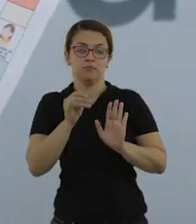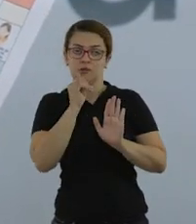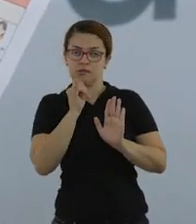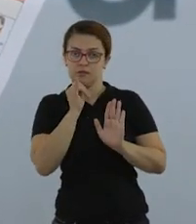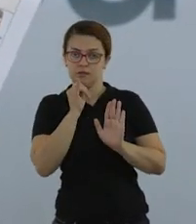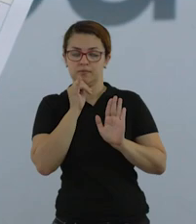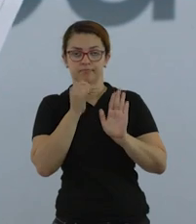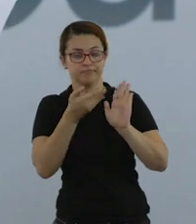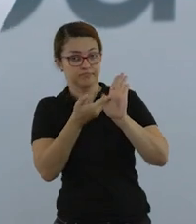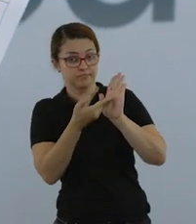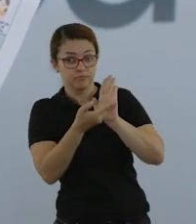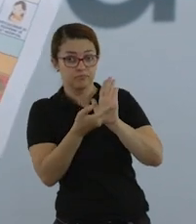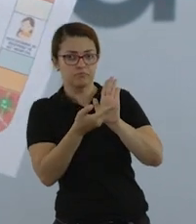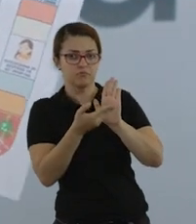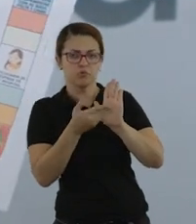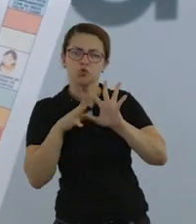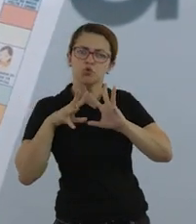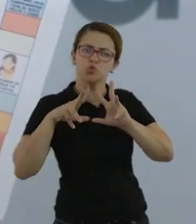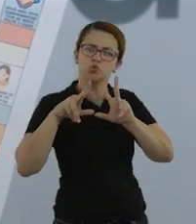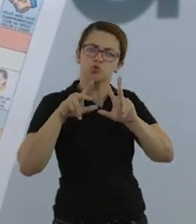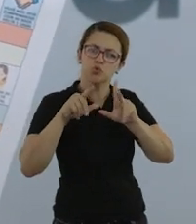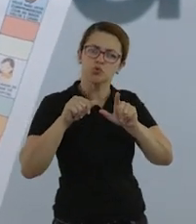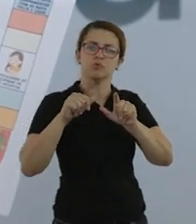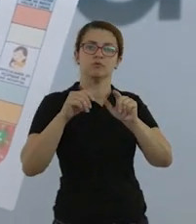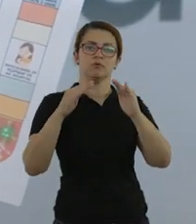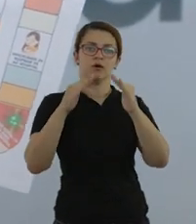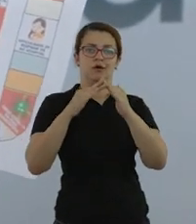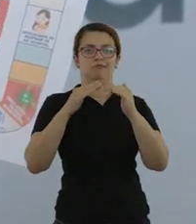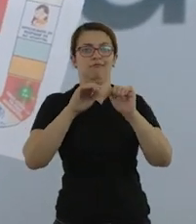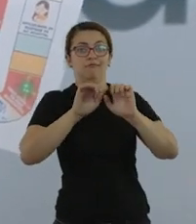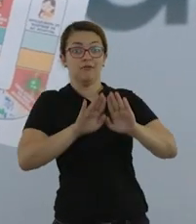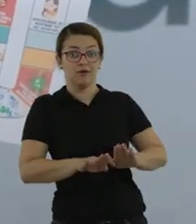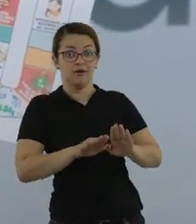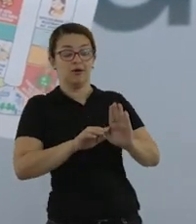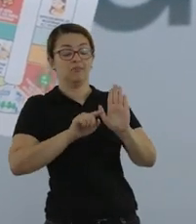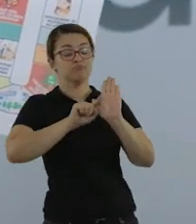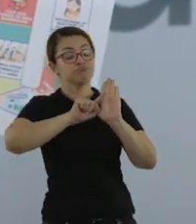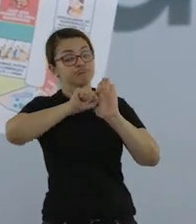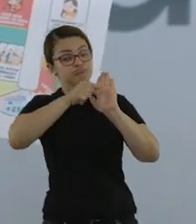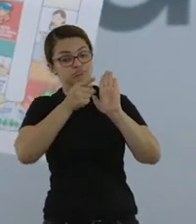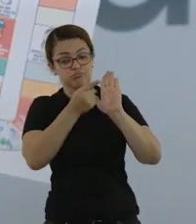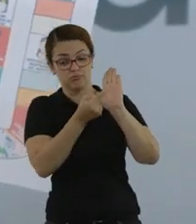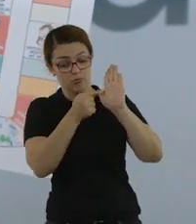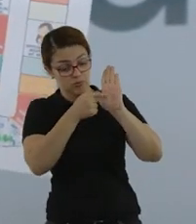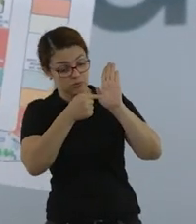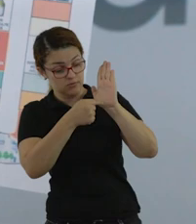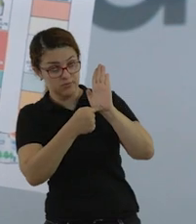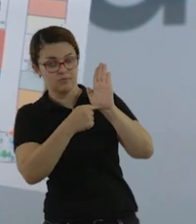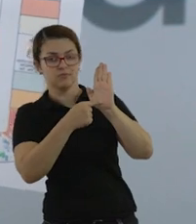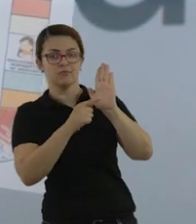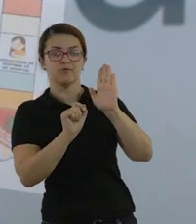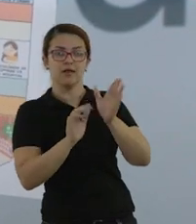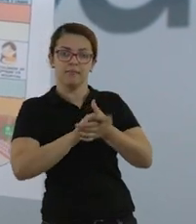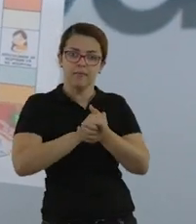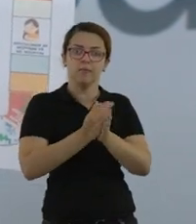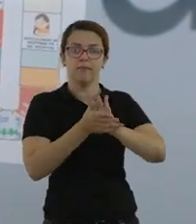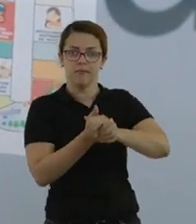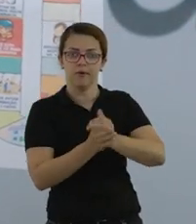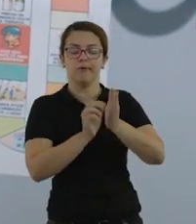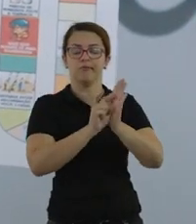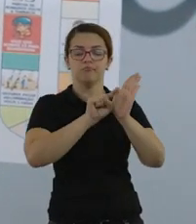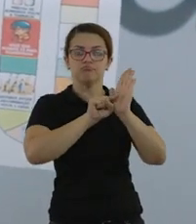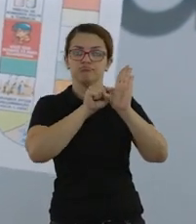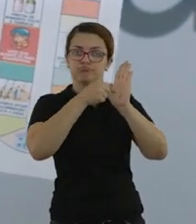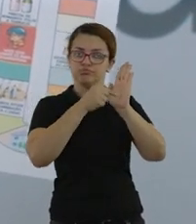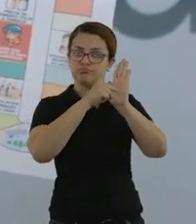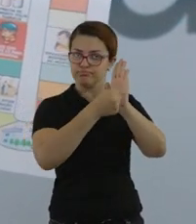por exemplo aqui, ó. Todos em casa, avance 2 casas. Lavou as mãos, avance 2 casas. Quando você cai